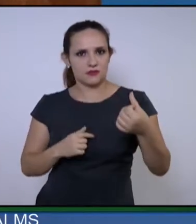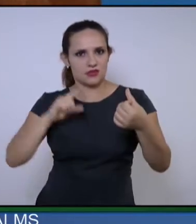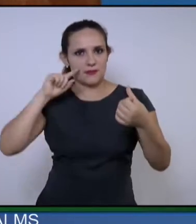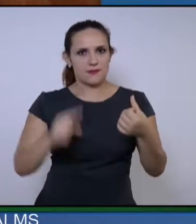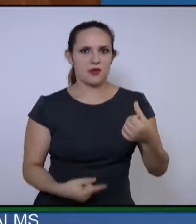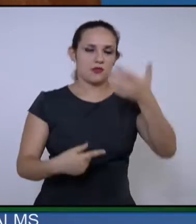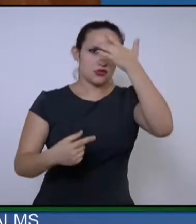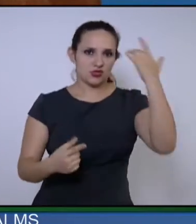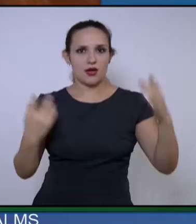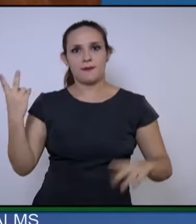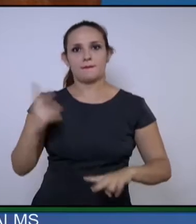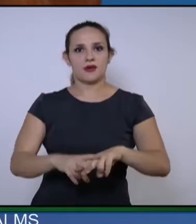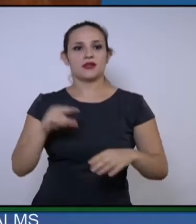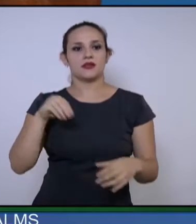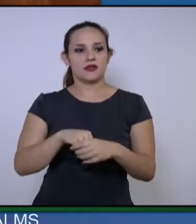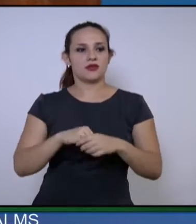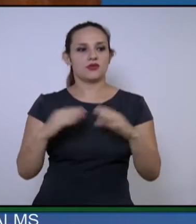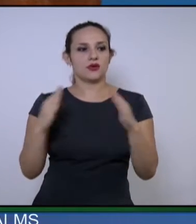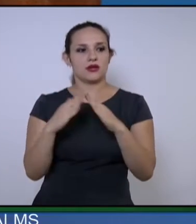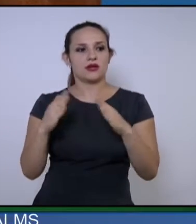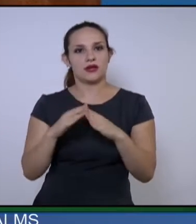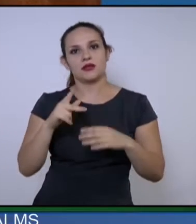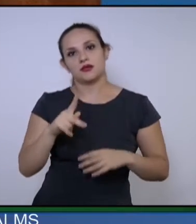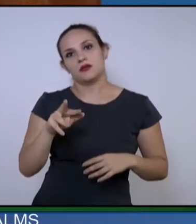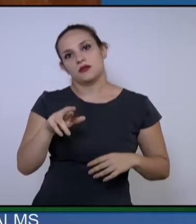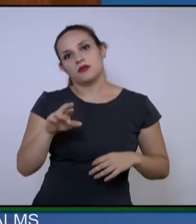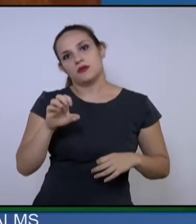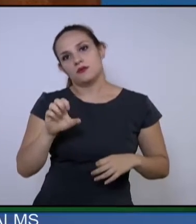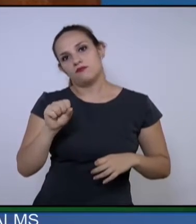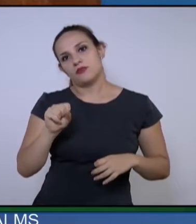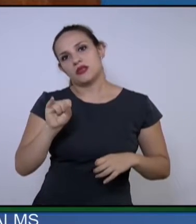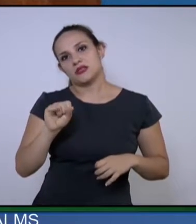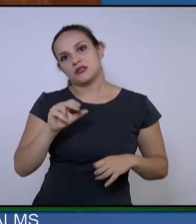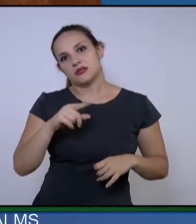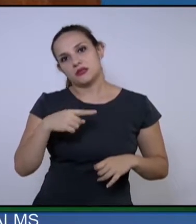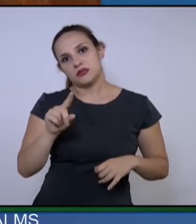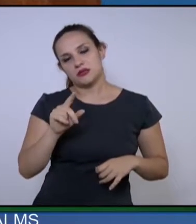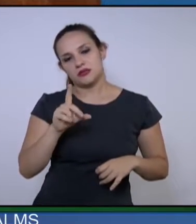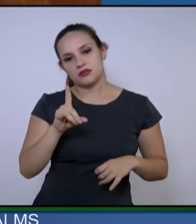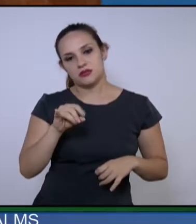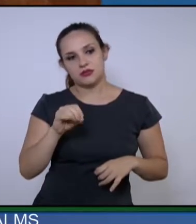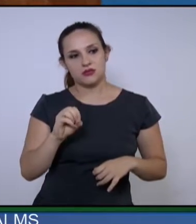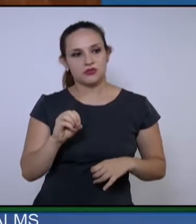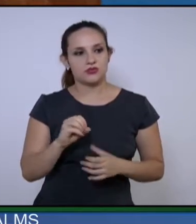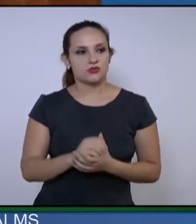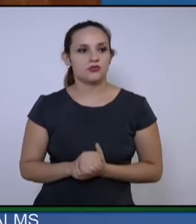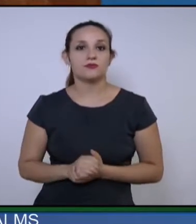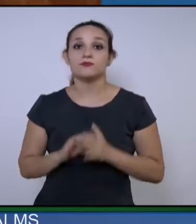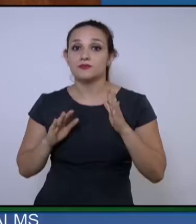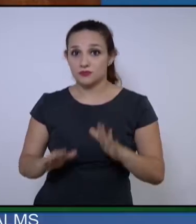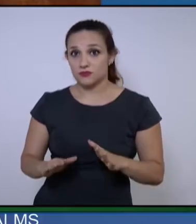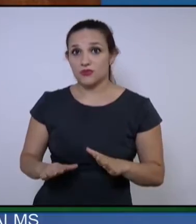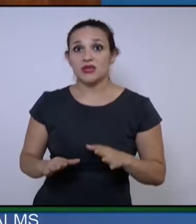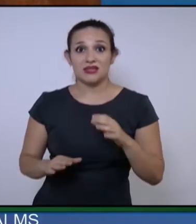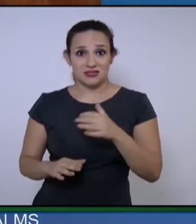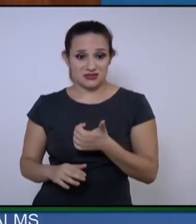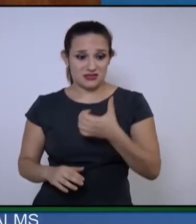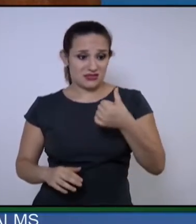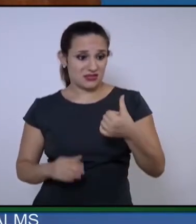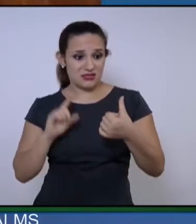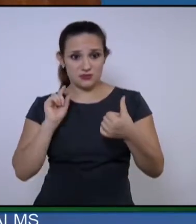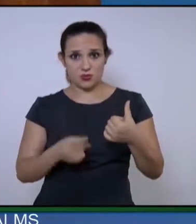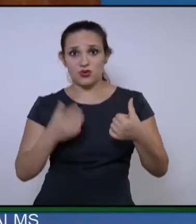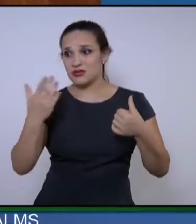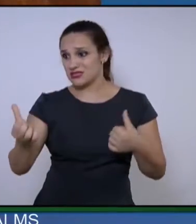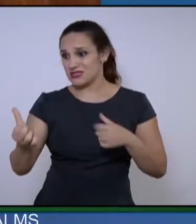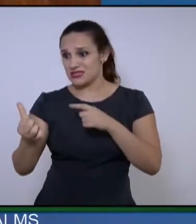do Mato Grosso do Sul, deputado Enel, 6 mil, deputado Eduardo Rocha, são presos do tráfico. Esses